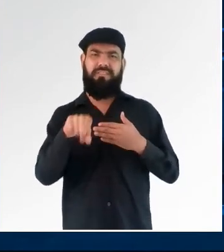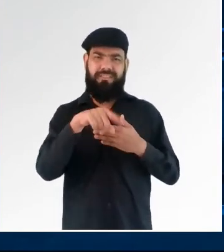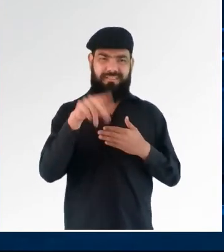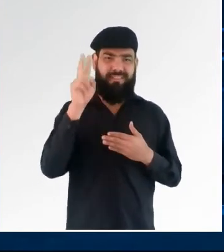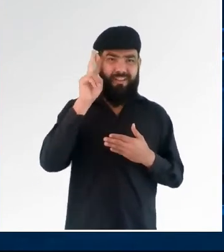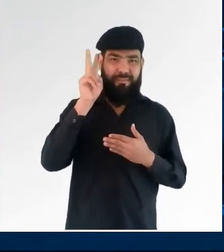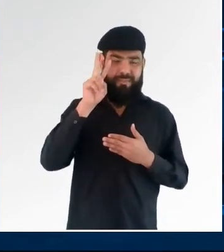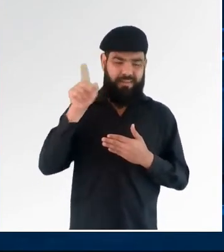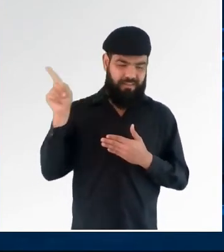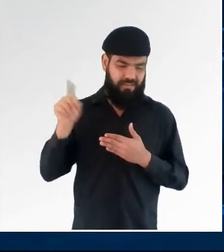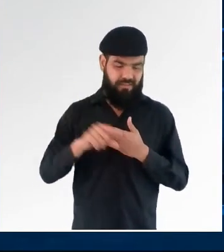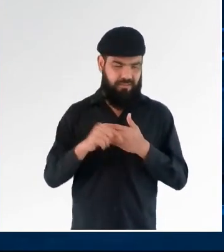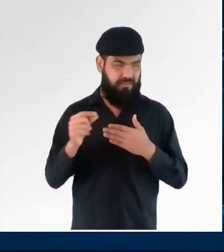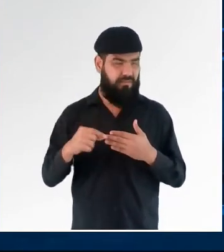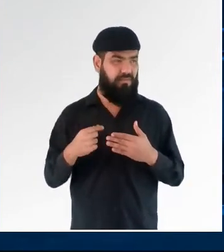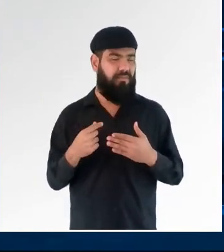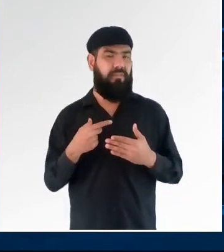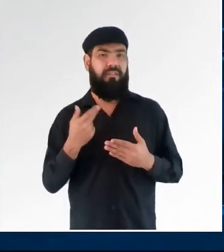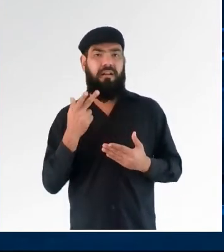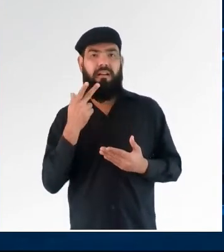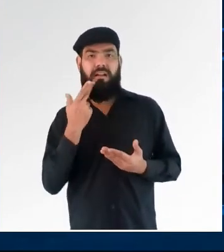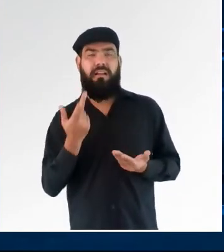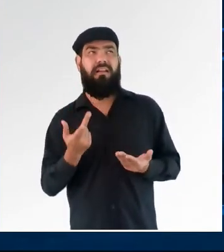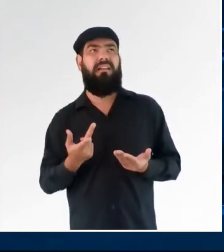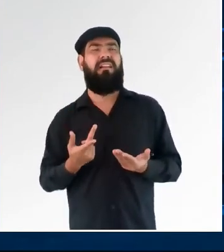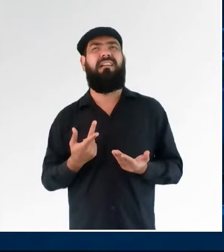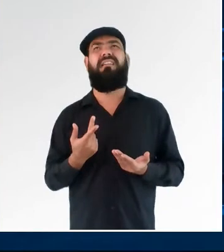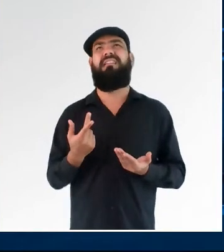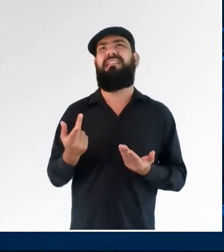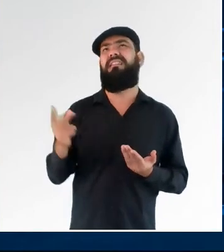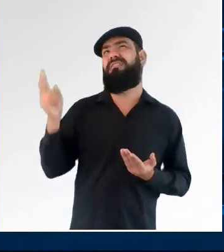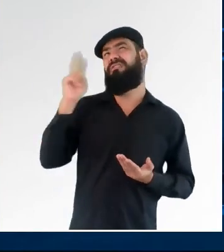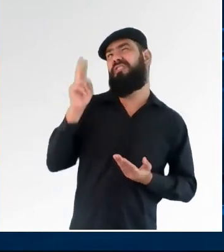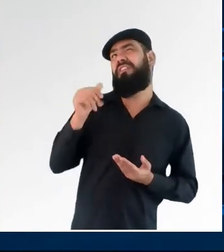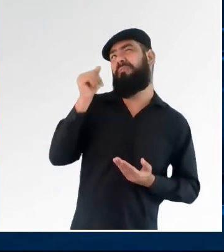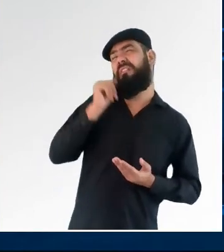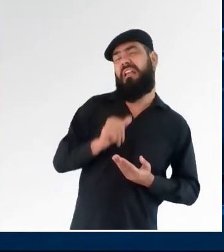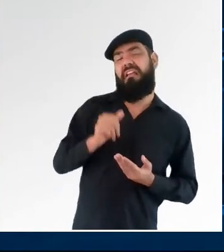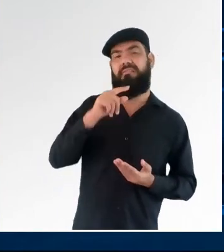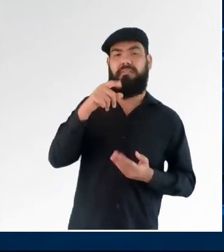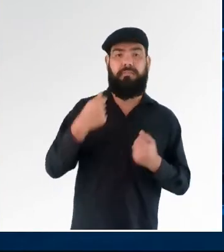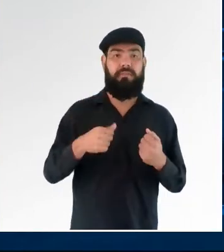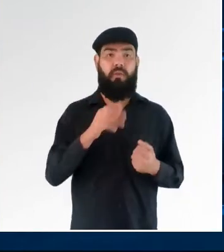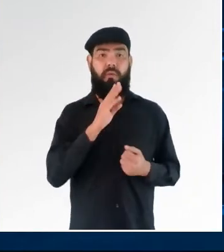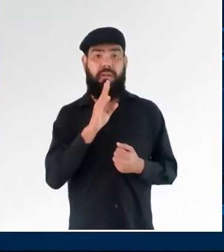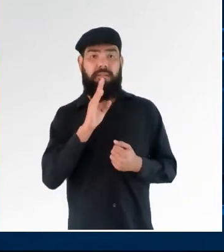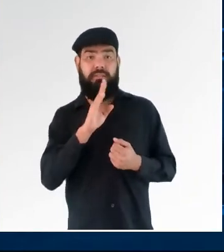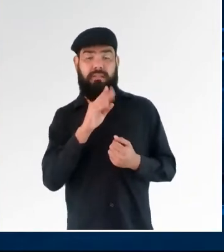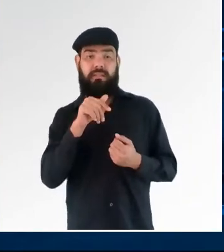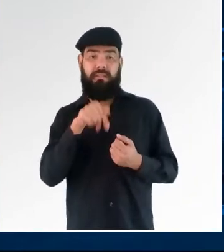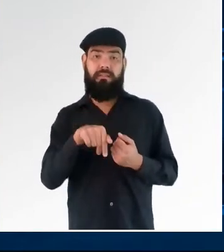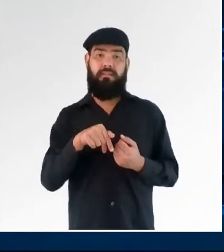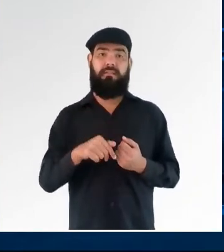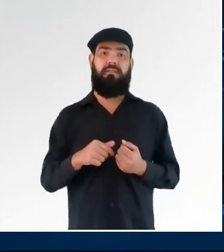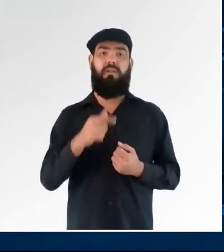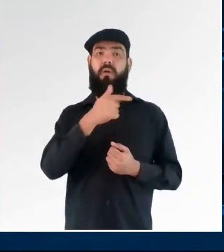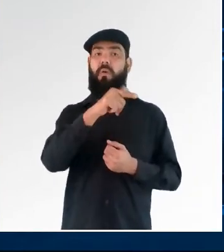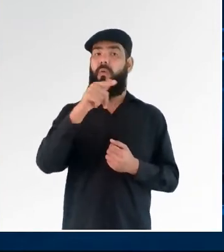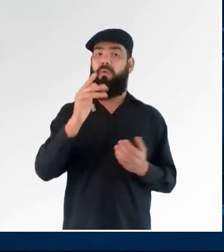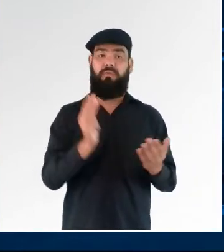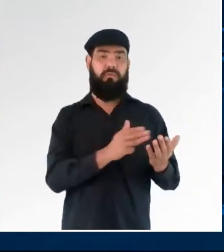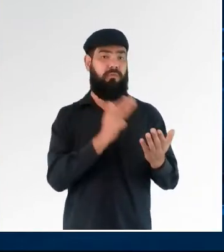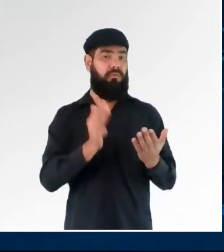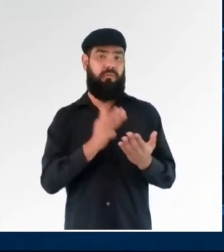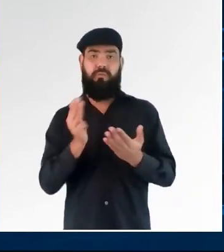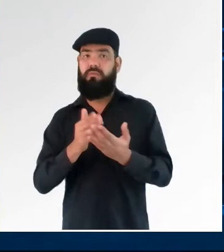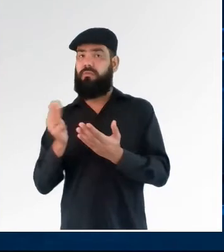sobre Dickens, né? Fala sobre a história da mulher, então você tem que conhecer sobre as outras obras de outros autores lá.